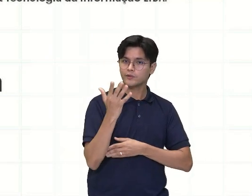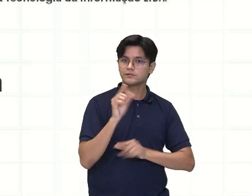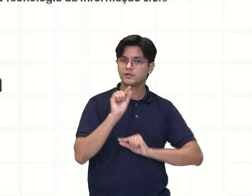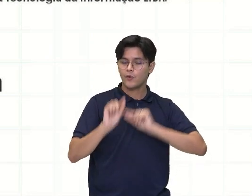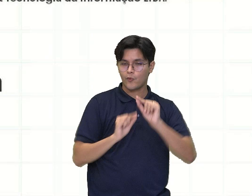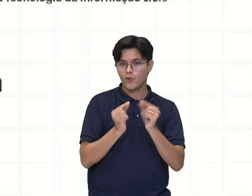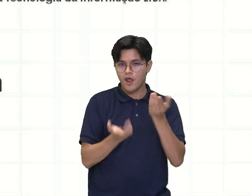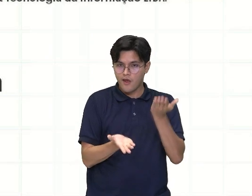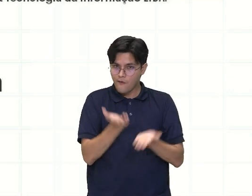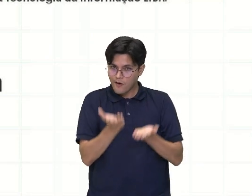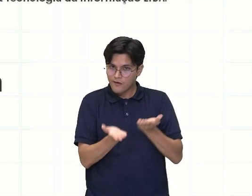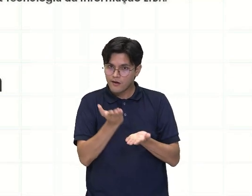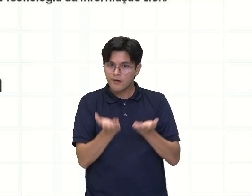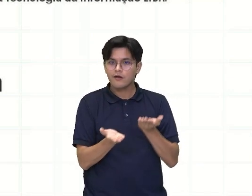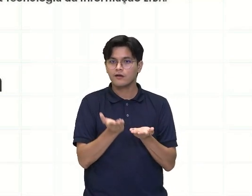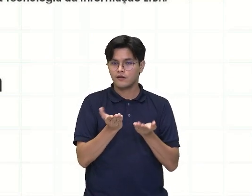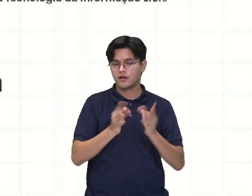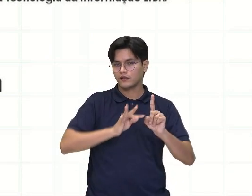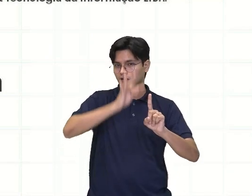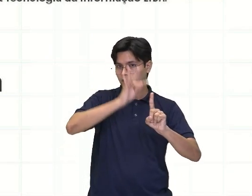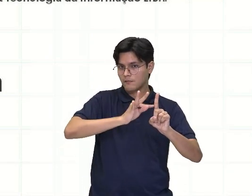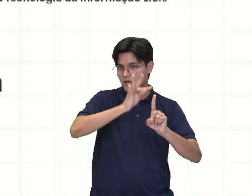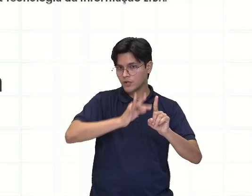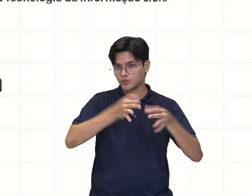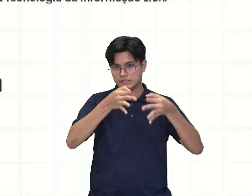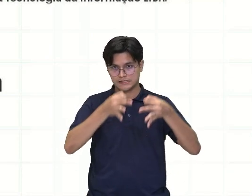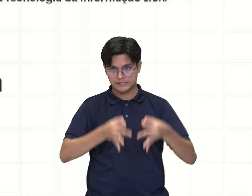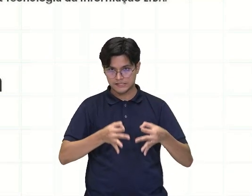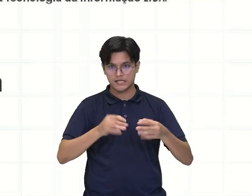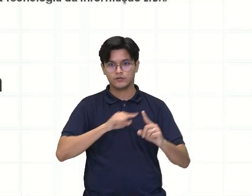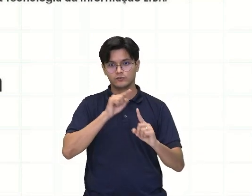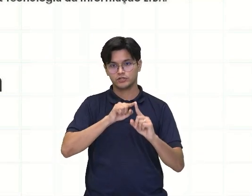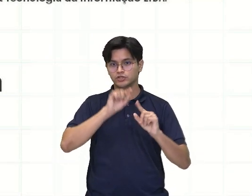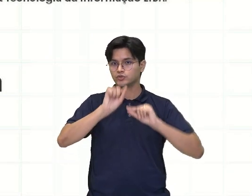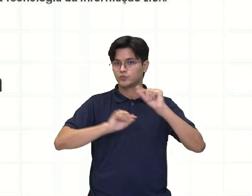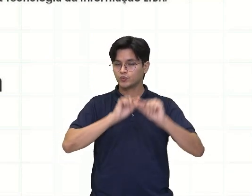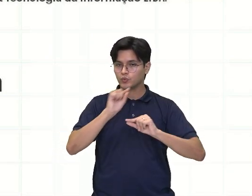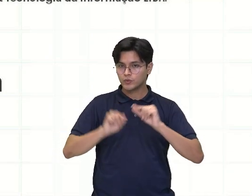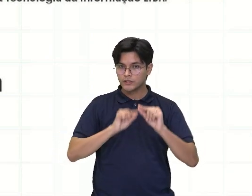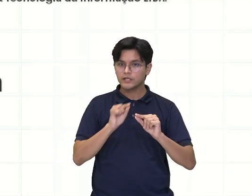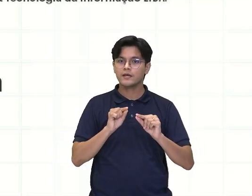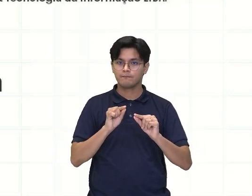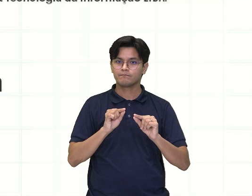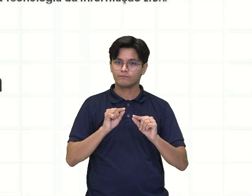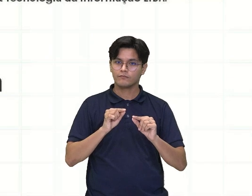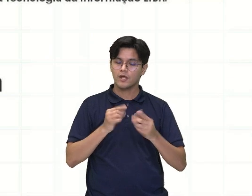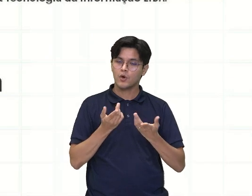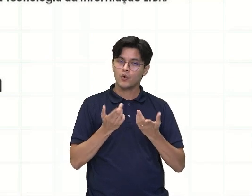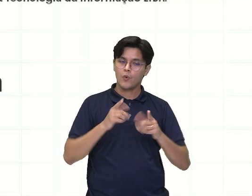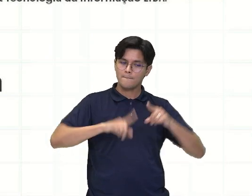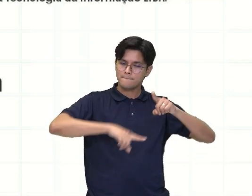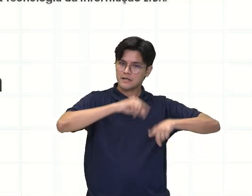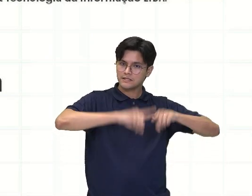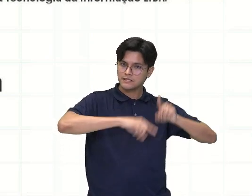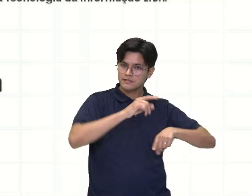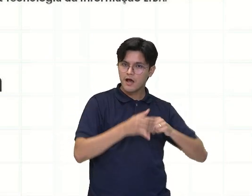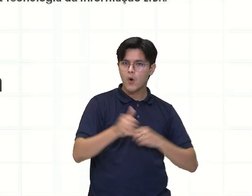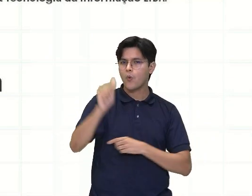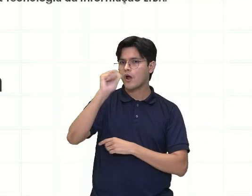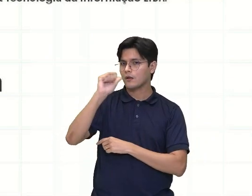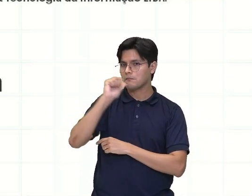conservar os nossos alimentos e bebidas, né? Então, a invenção da nossa